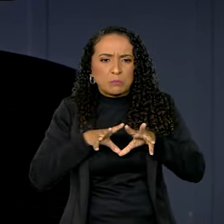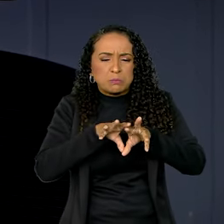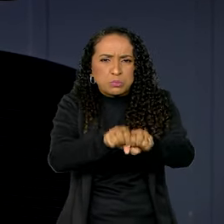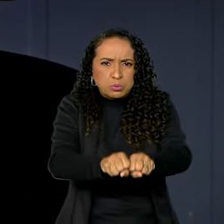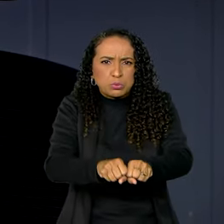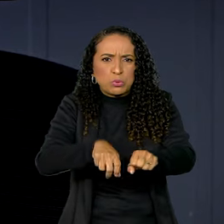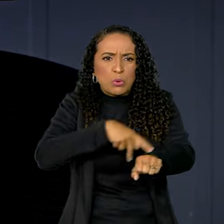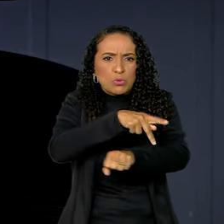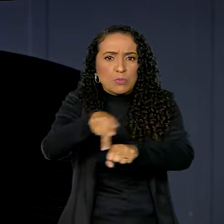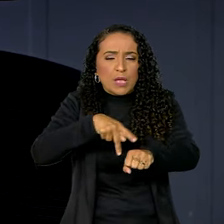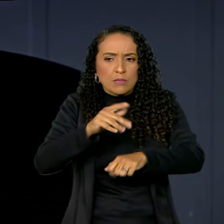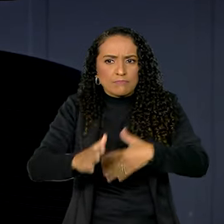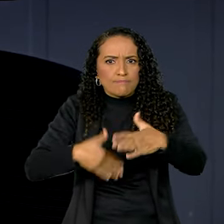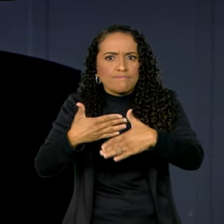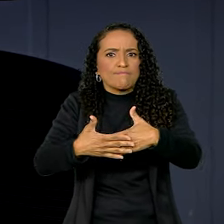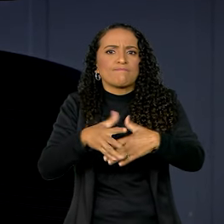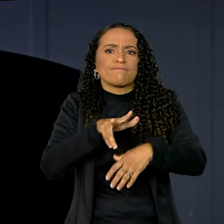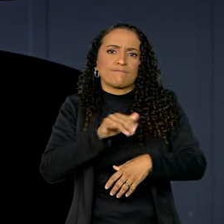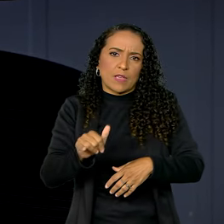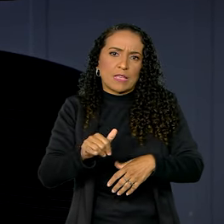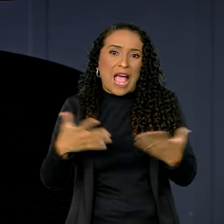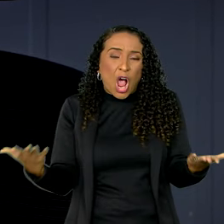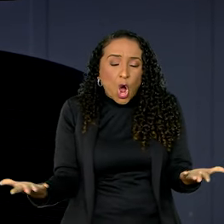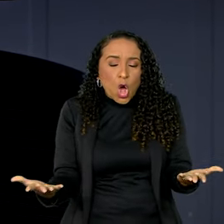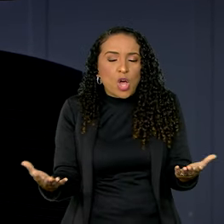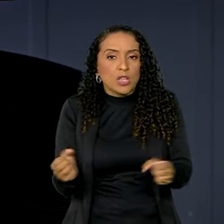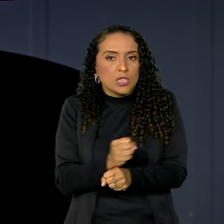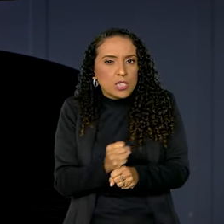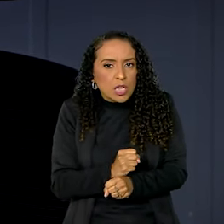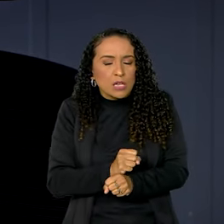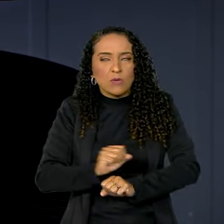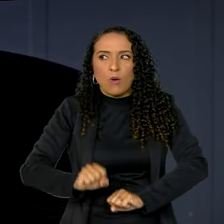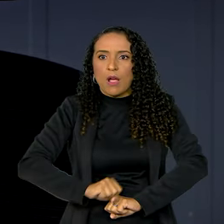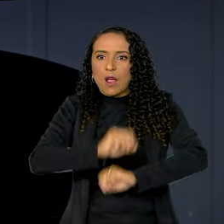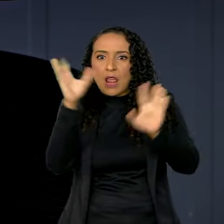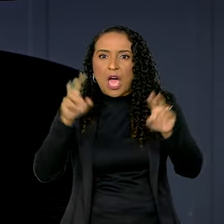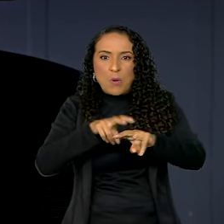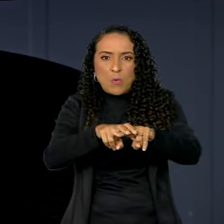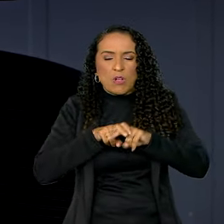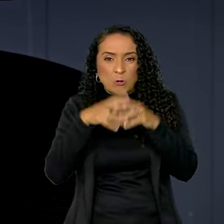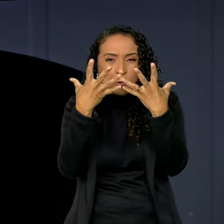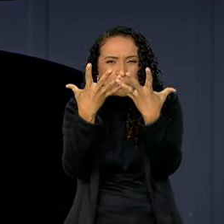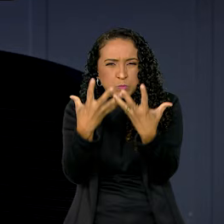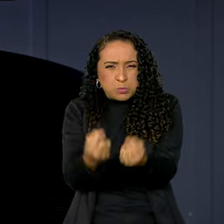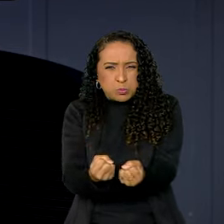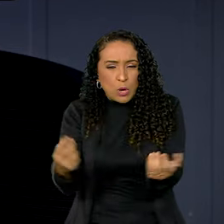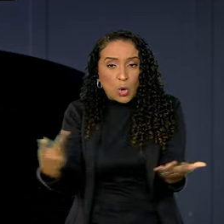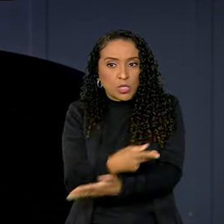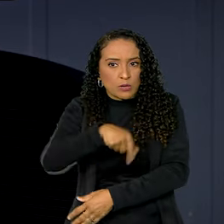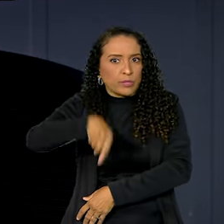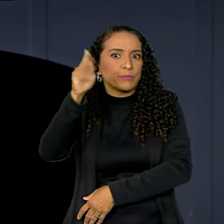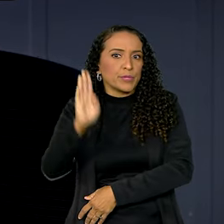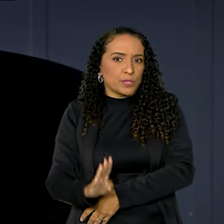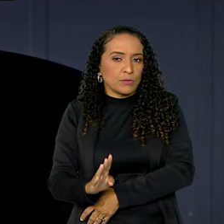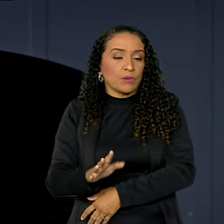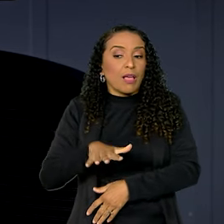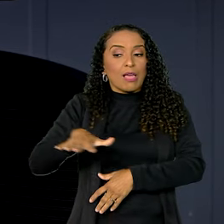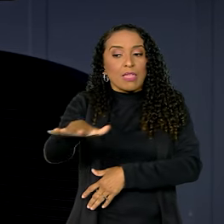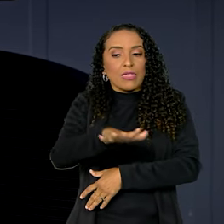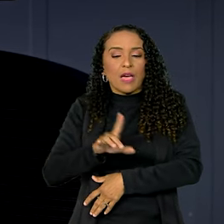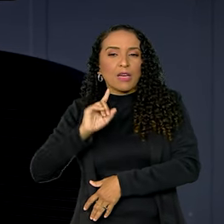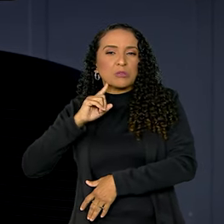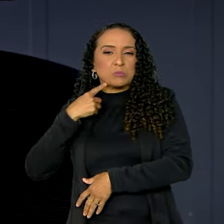gravemente os países em desenvolvimento e acho que este ano ficou muito claro pelos incêndios pela secum que tivemos no Brasil como foi na área de